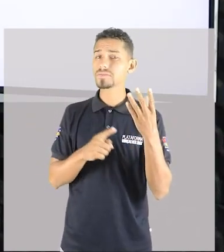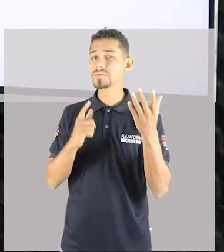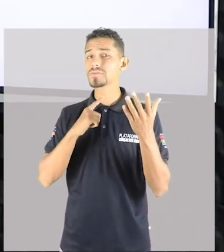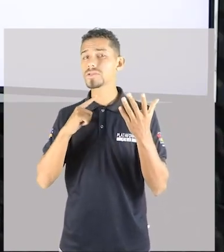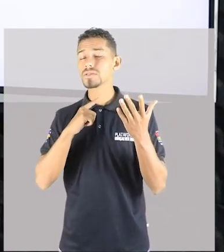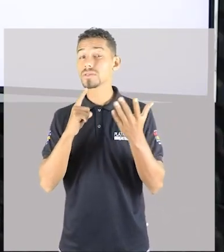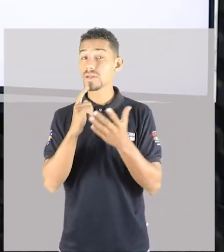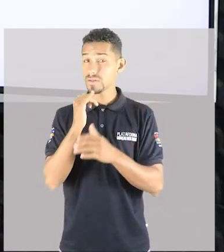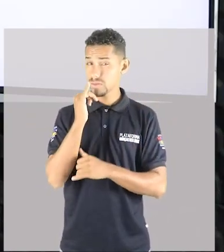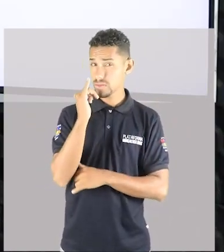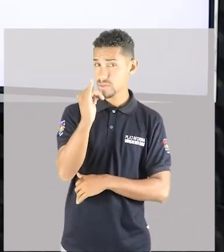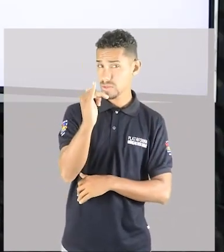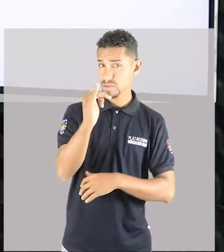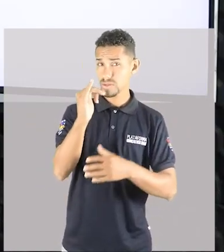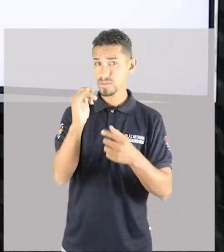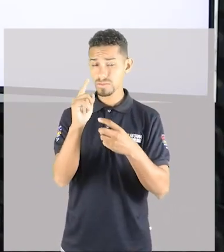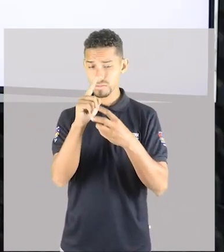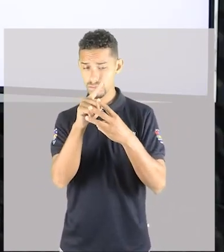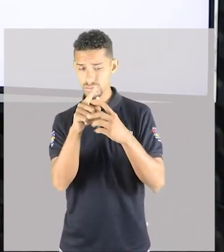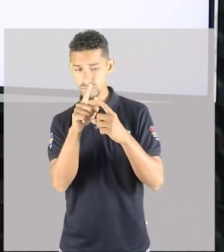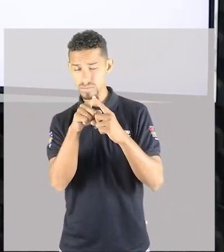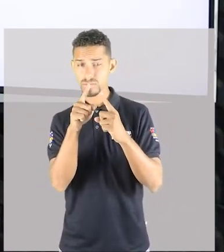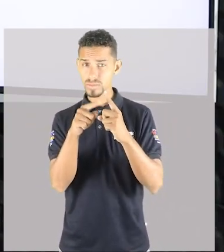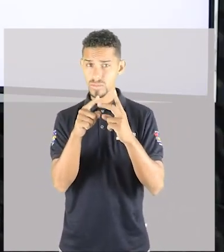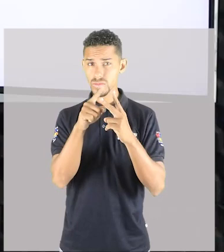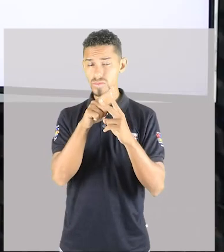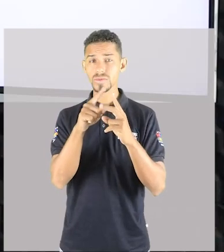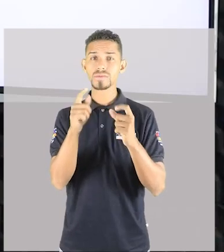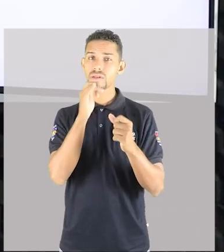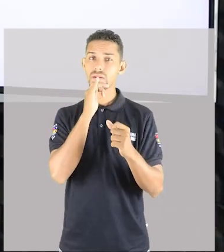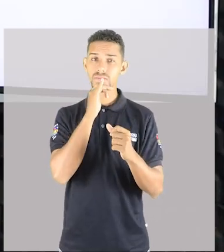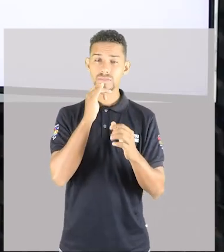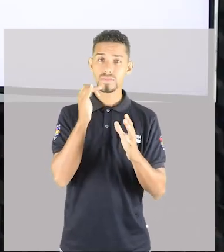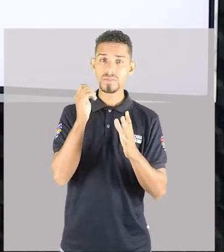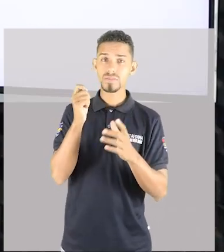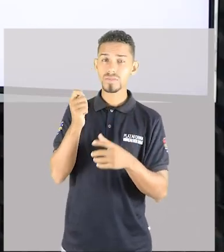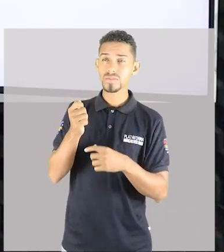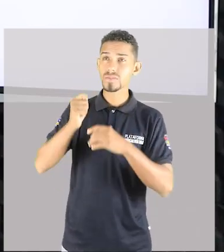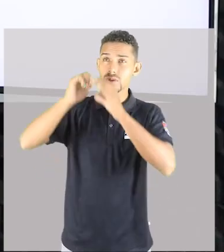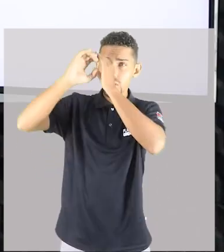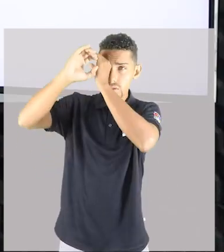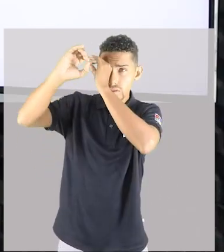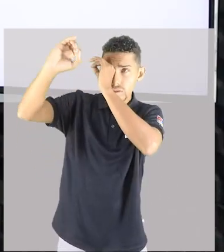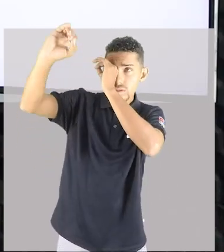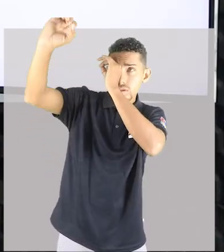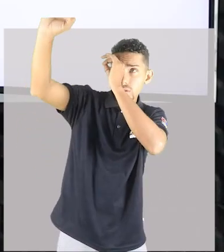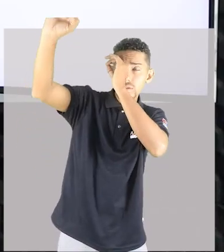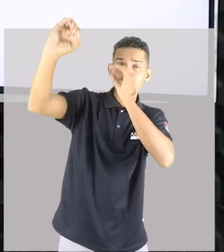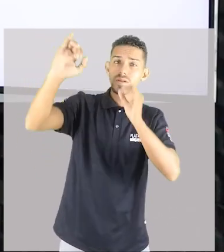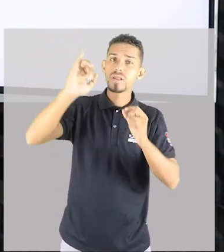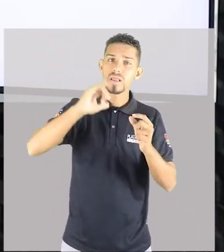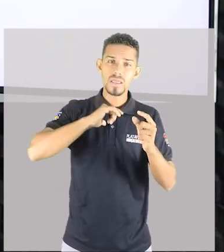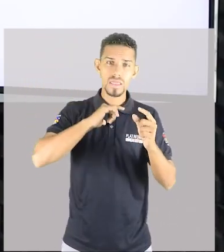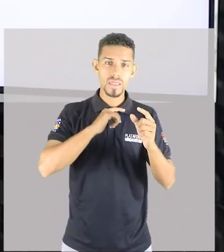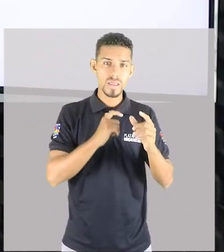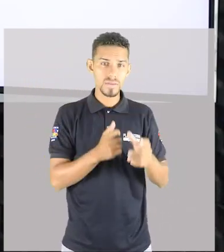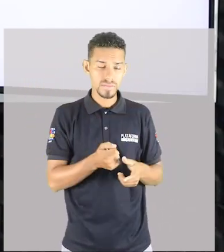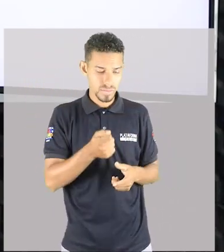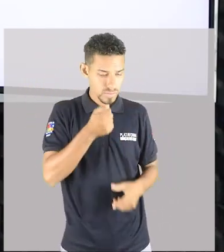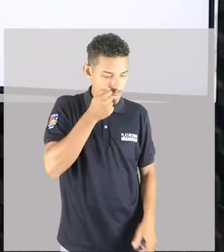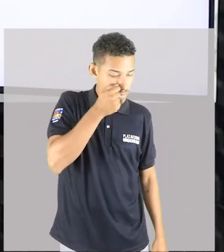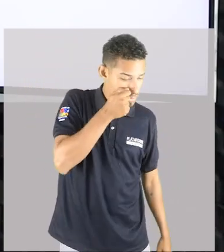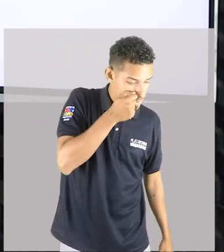informação inicial para esses dois tipos aí, ó. Você tem a luneta astronômica e o telescópio, e você tem lupa